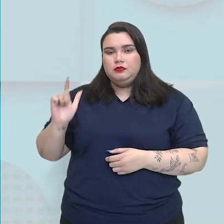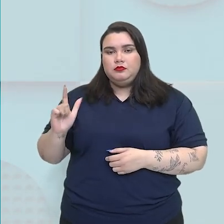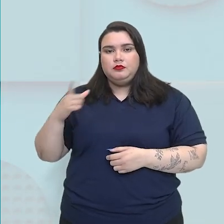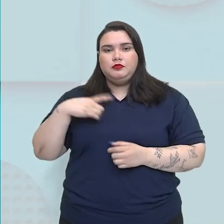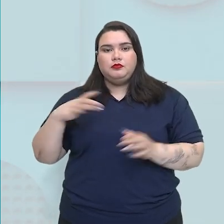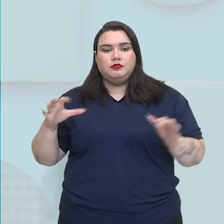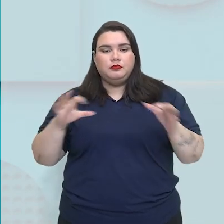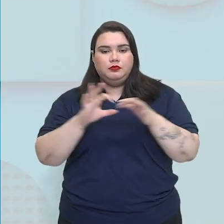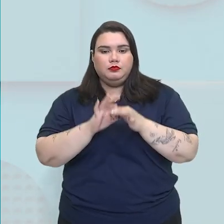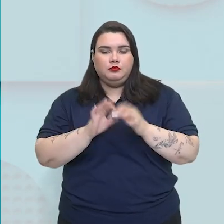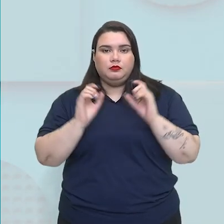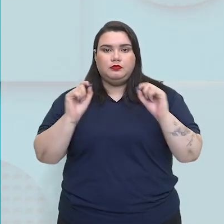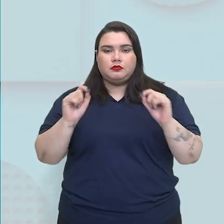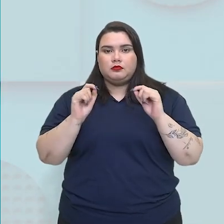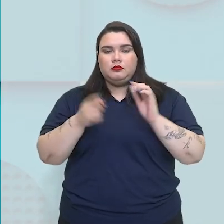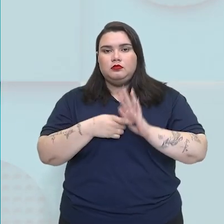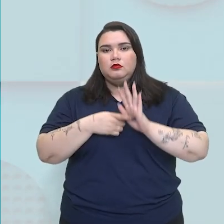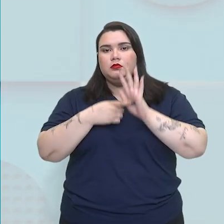aí para trazer